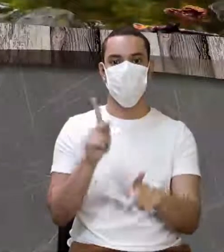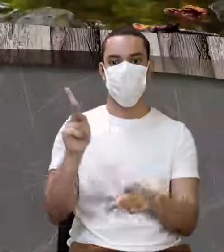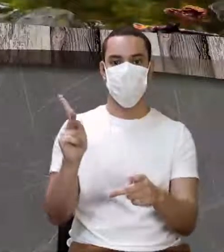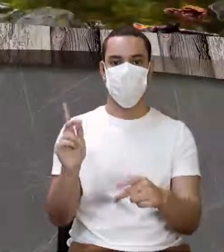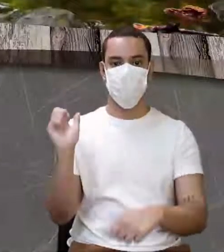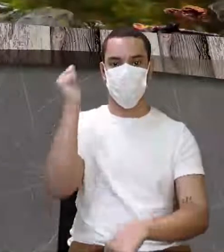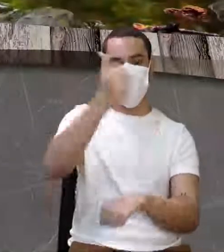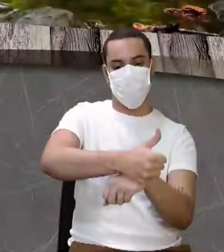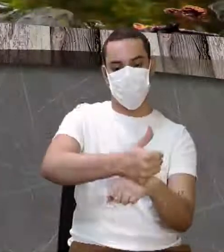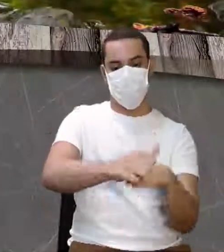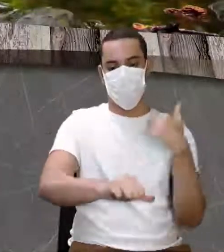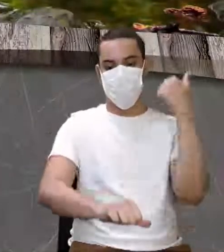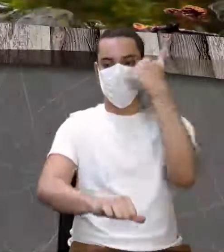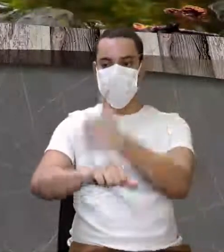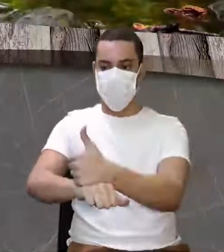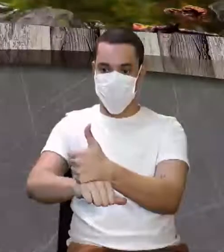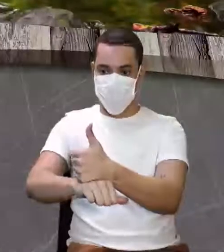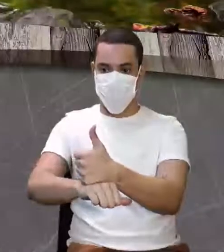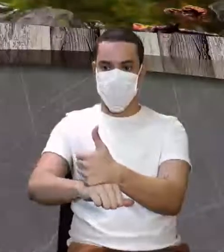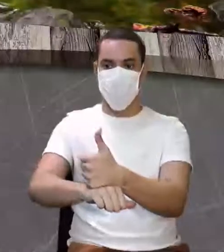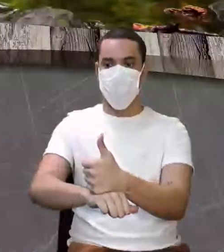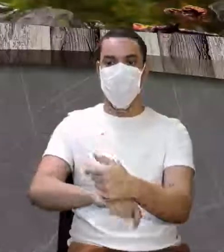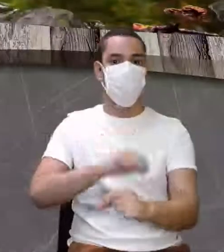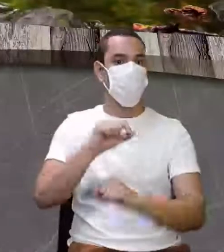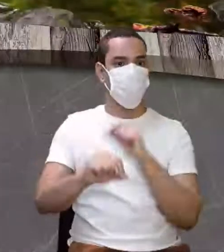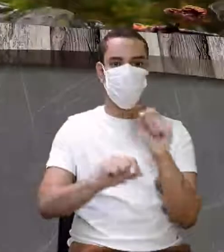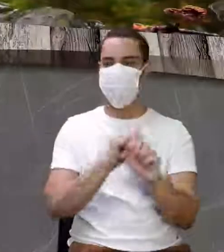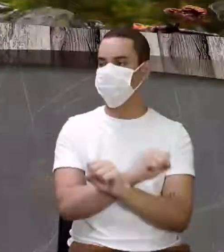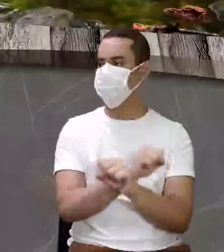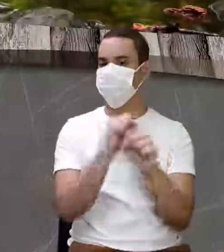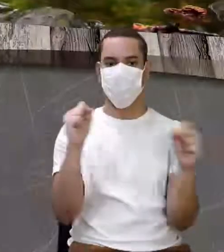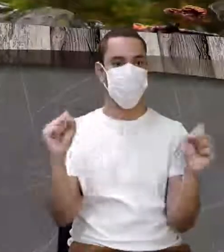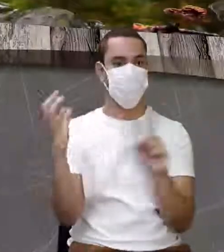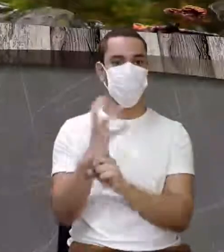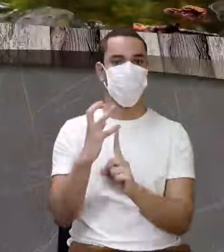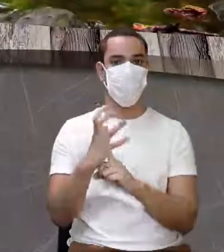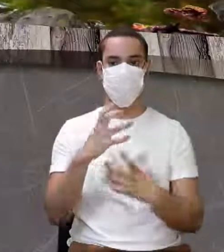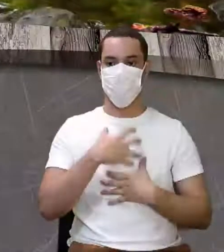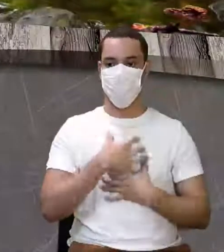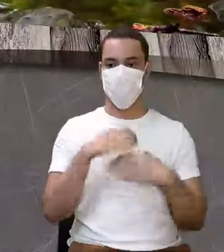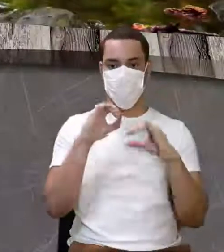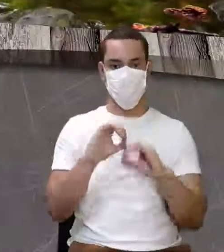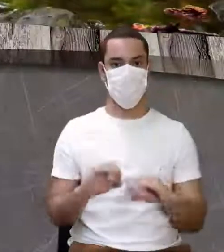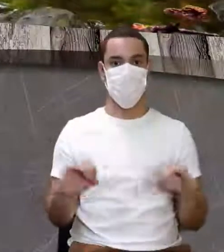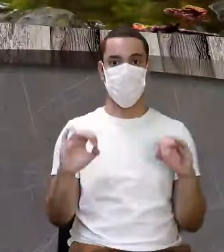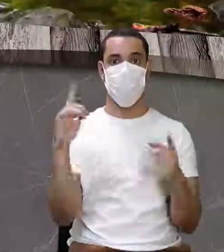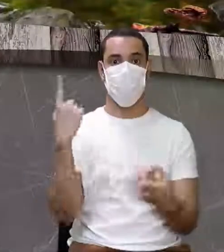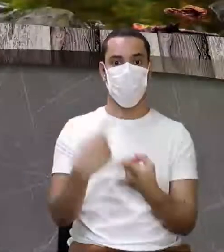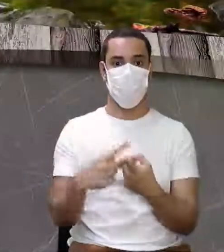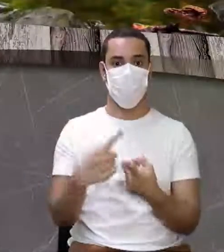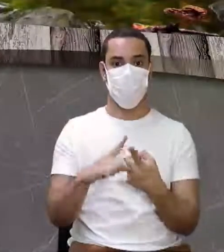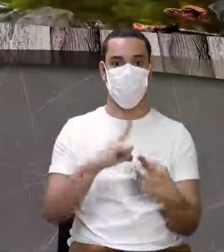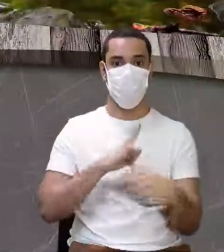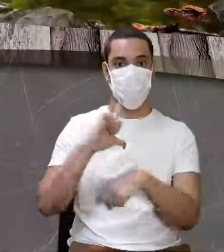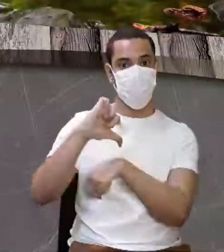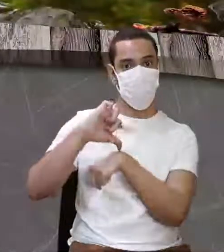sobreponham, tá? Não vá afetar. Por quê? Porque eles vão ter horários diferentes, períodos